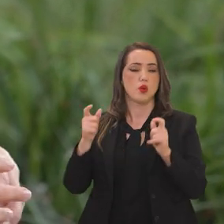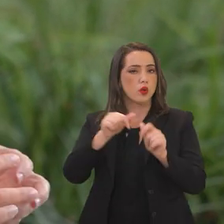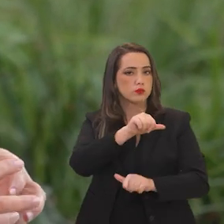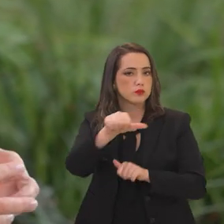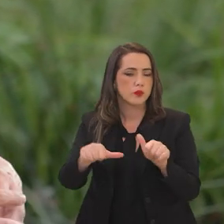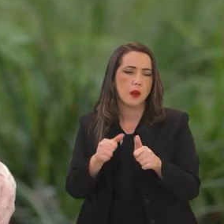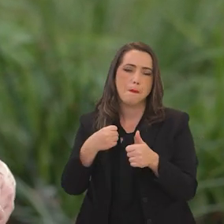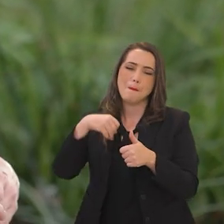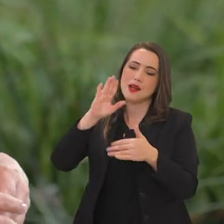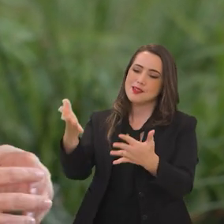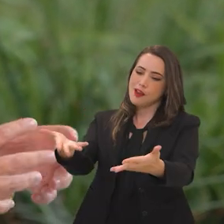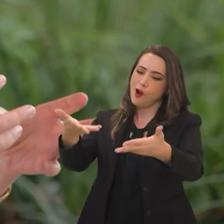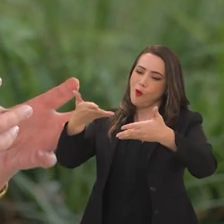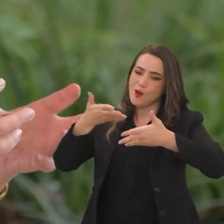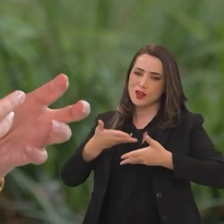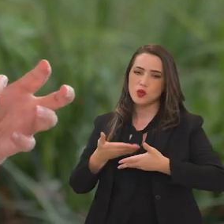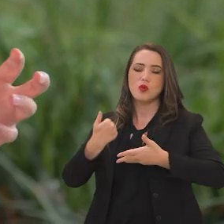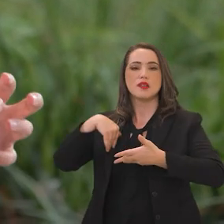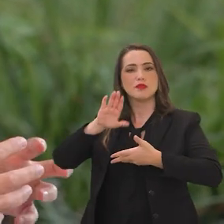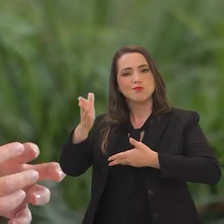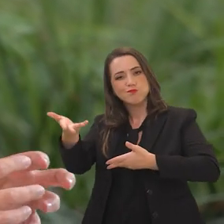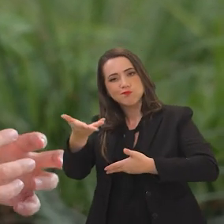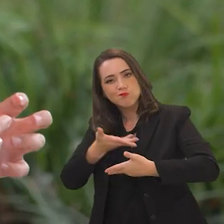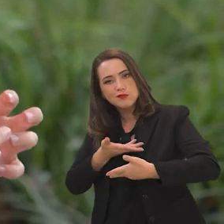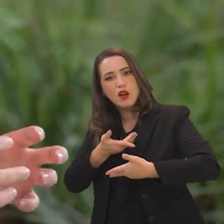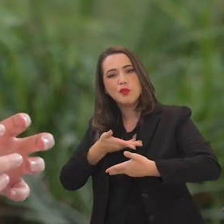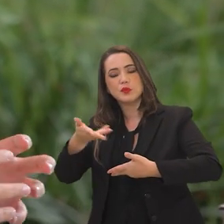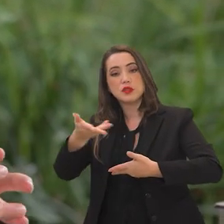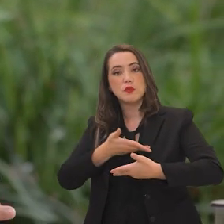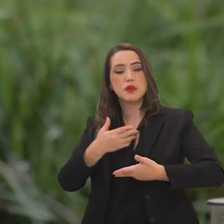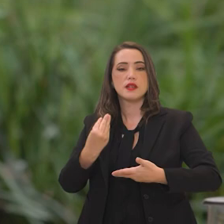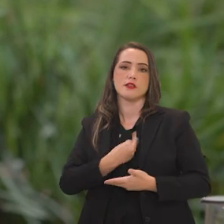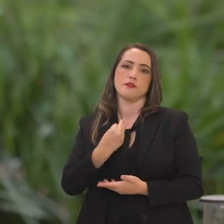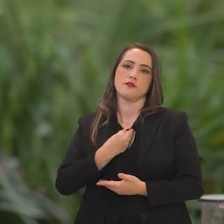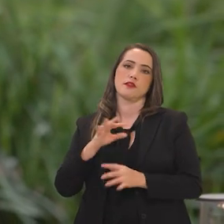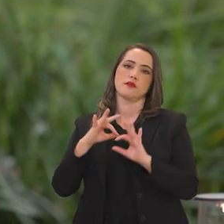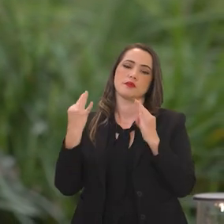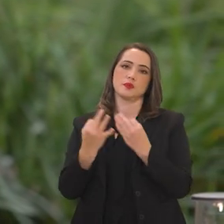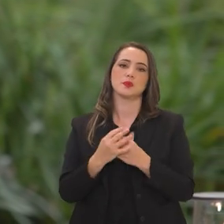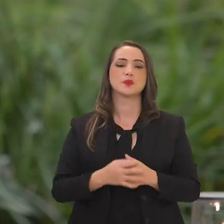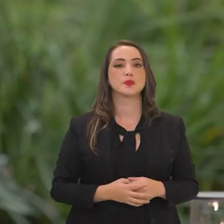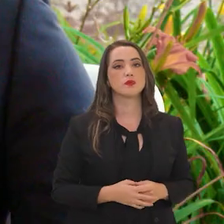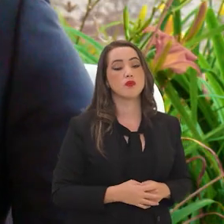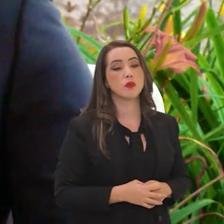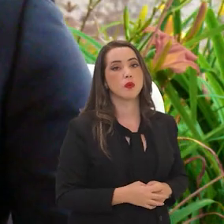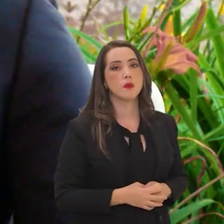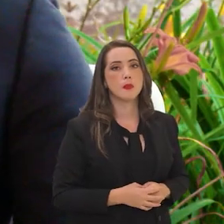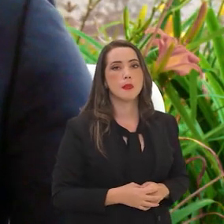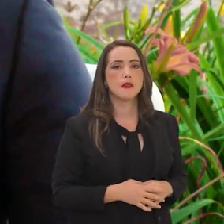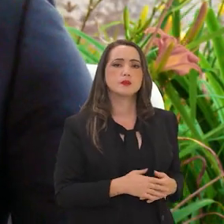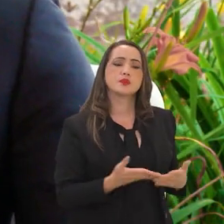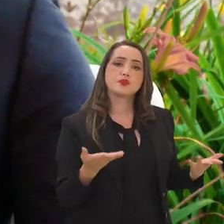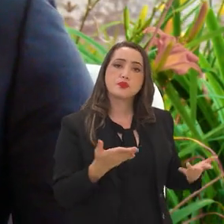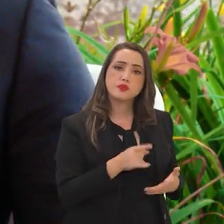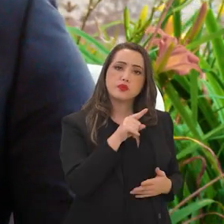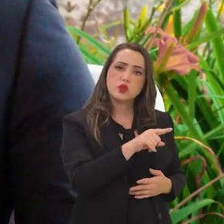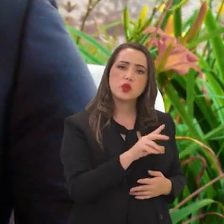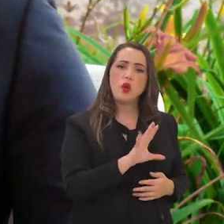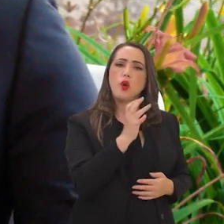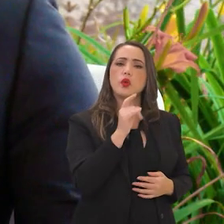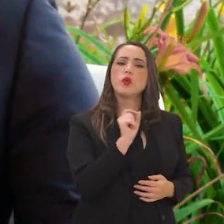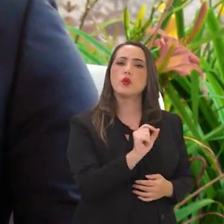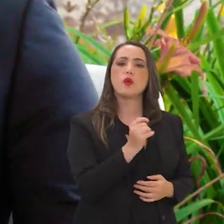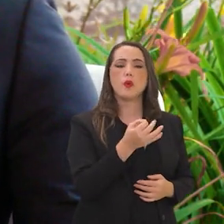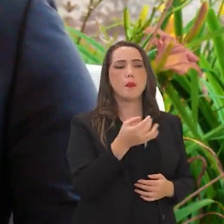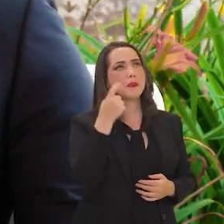mais acolhedor e mais receptiva a essa realidade das famílias agora aqui a chora